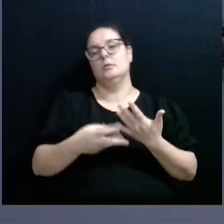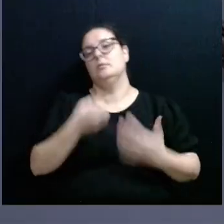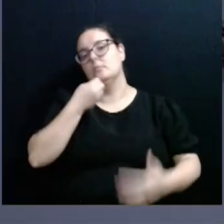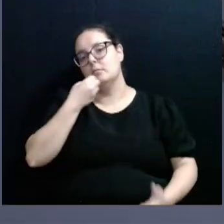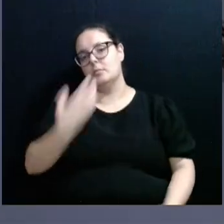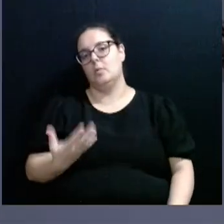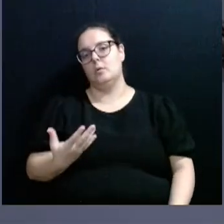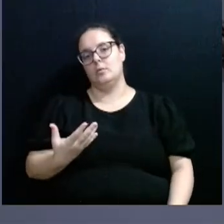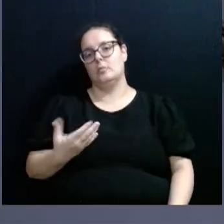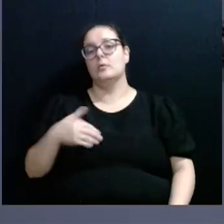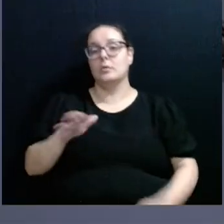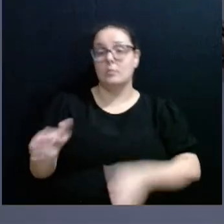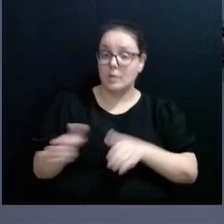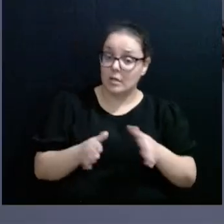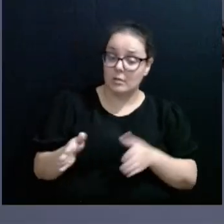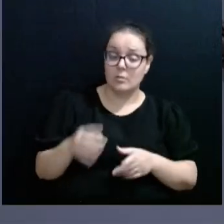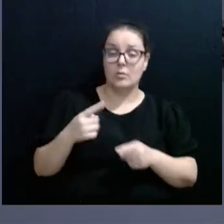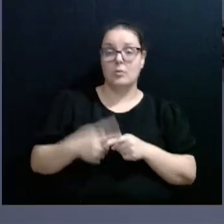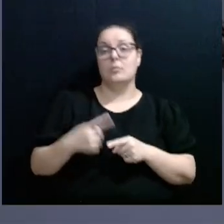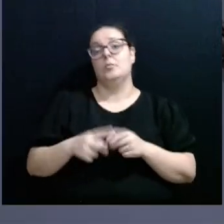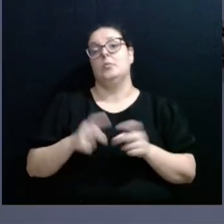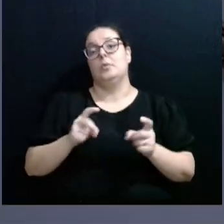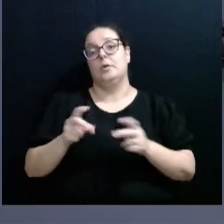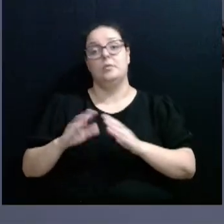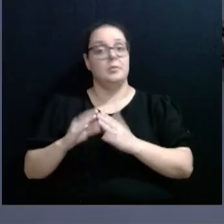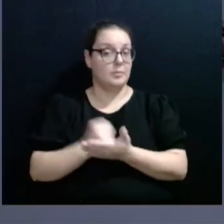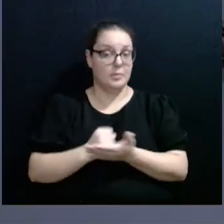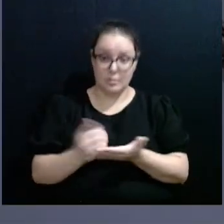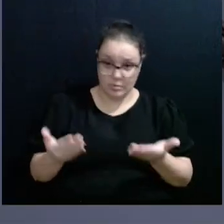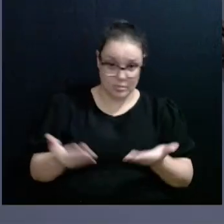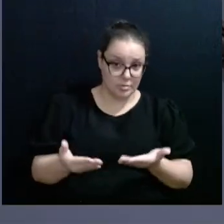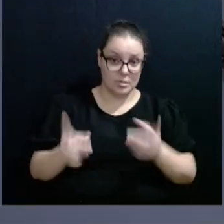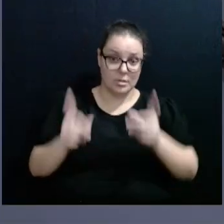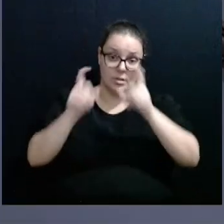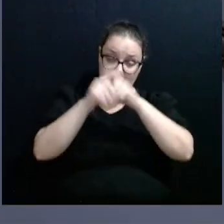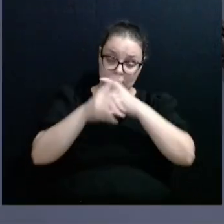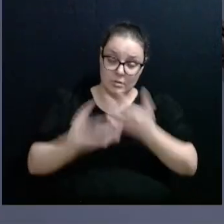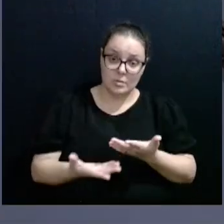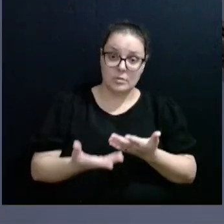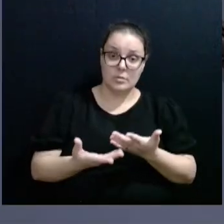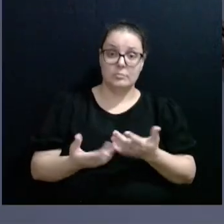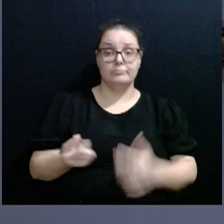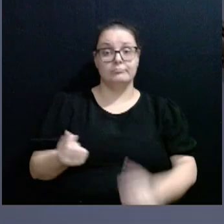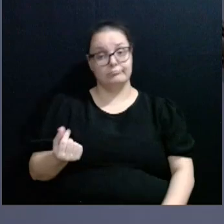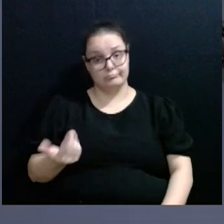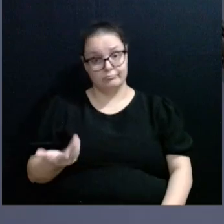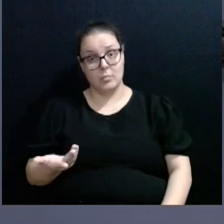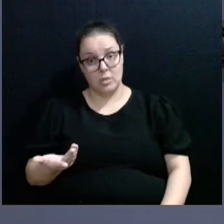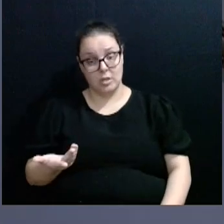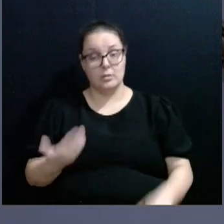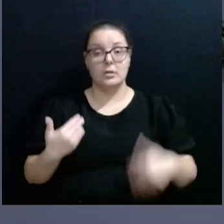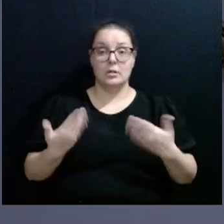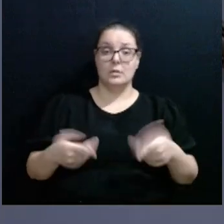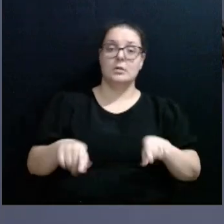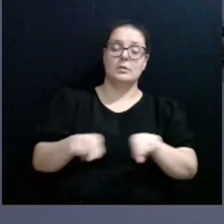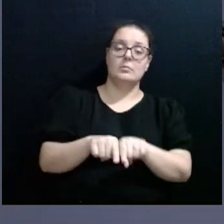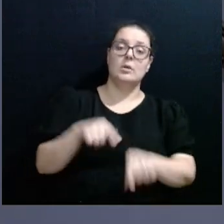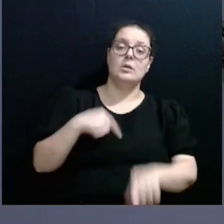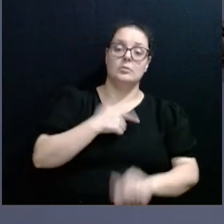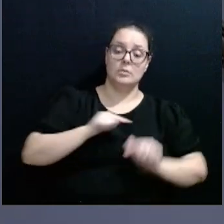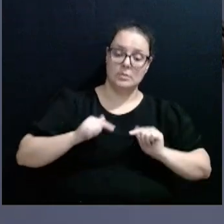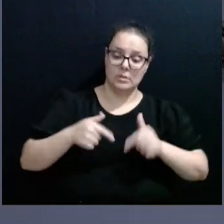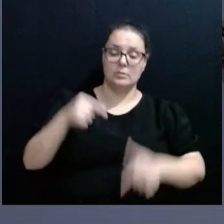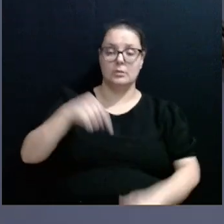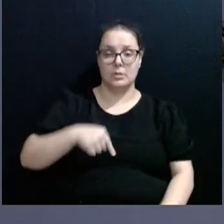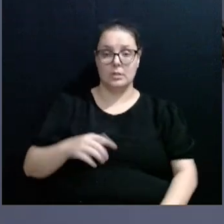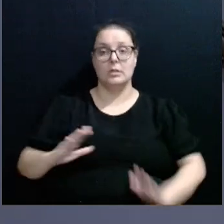acessível, porque ele é vendido na farmácia hoje. A dificuldade está no preço. E também que a nossa luta aqui na frente